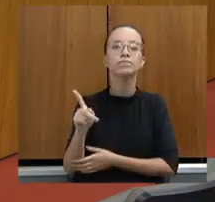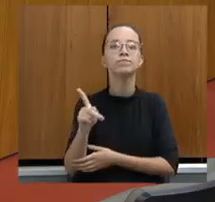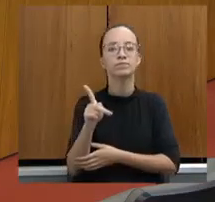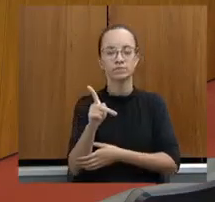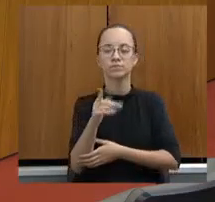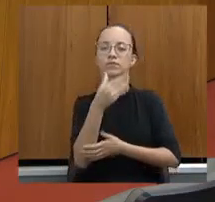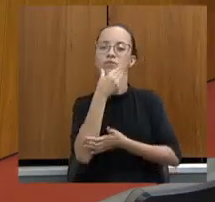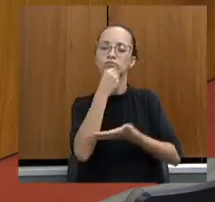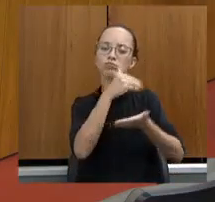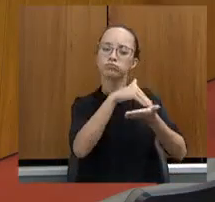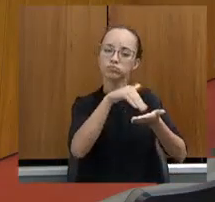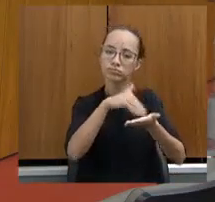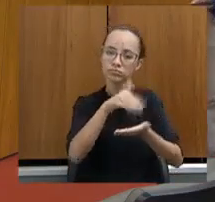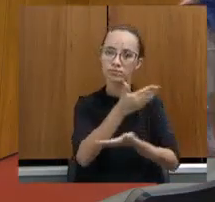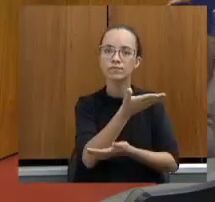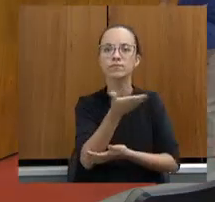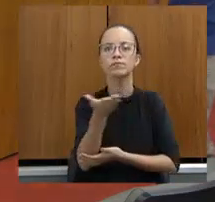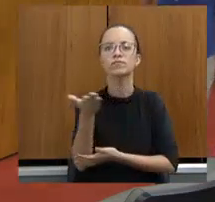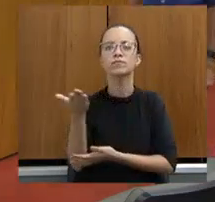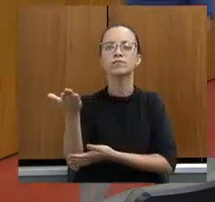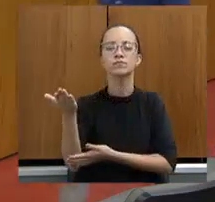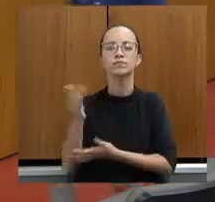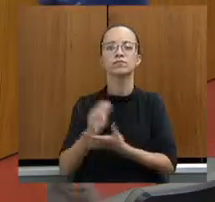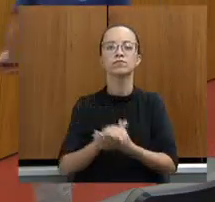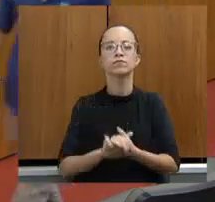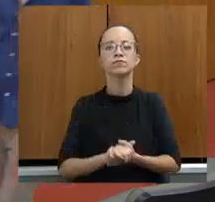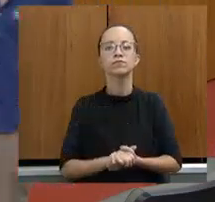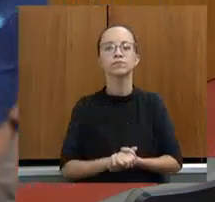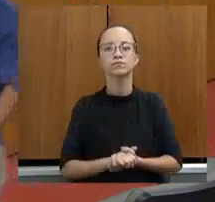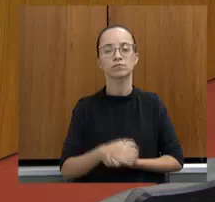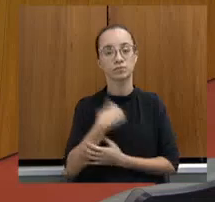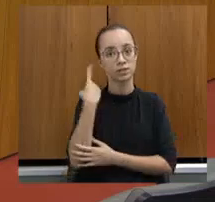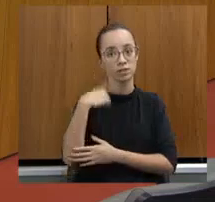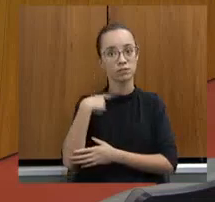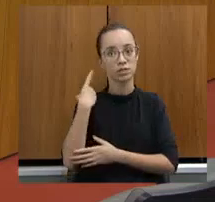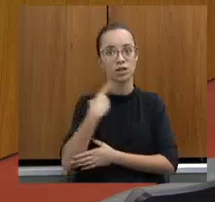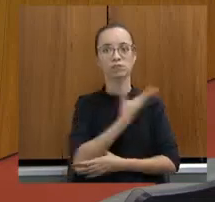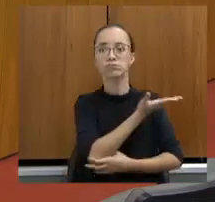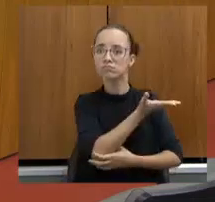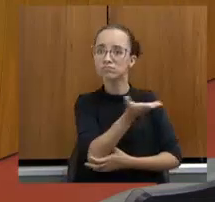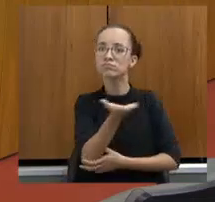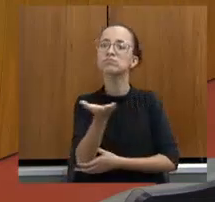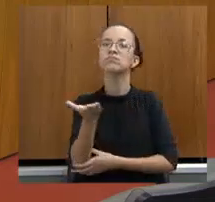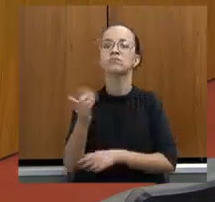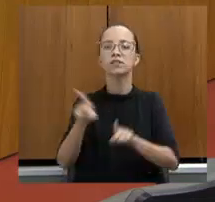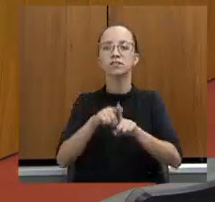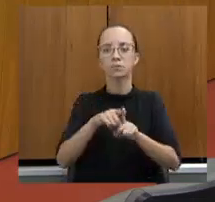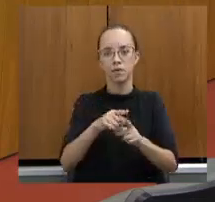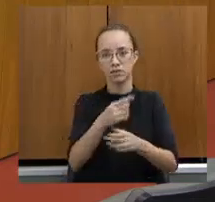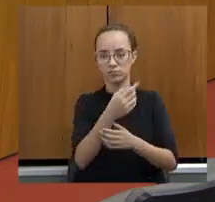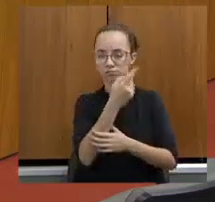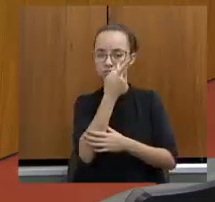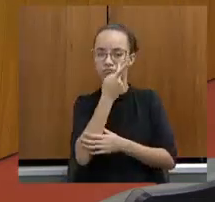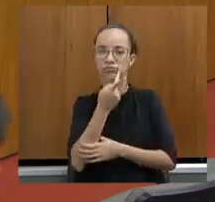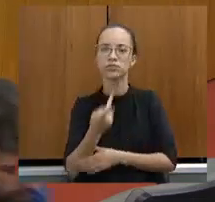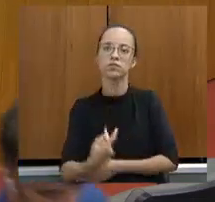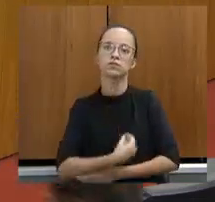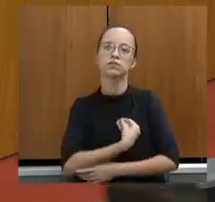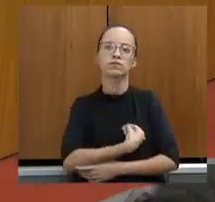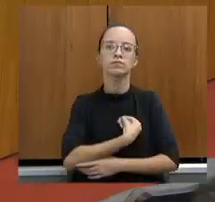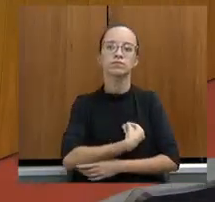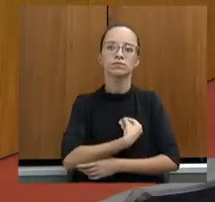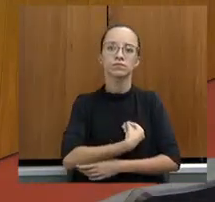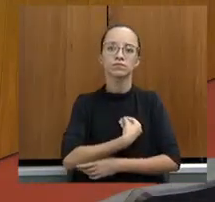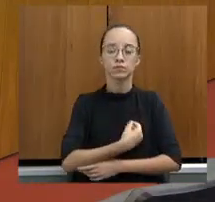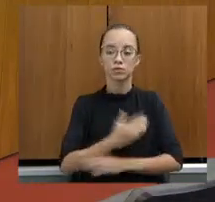secretário secretária meus pares aqui nessa casa e os demais visitantes que estão conosco nesse